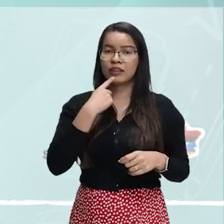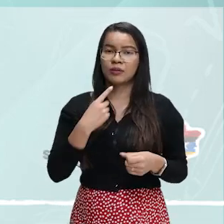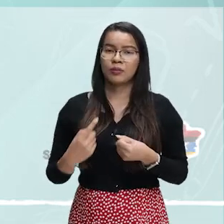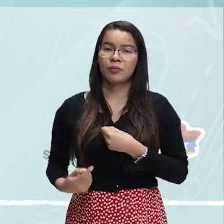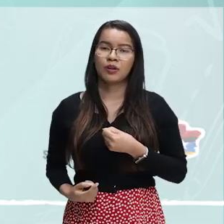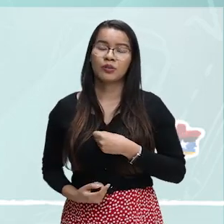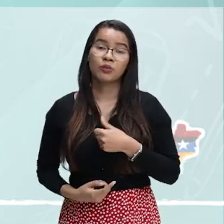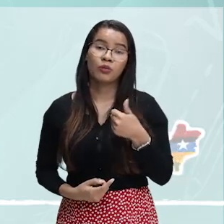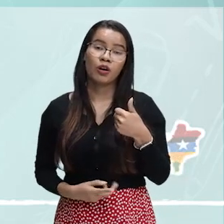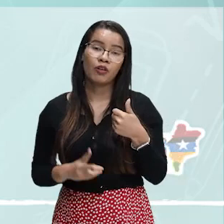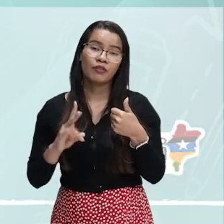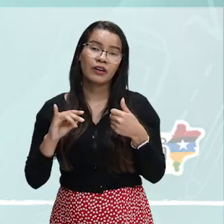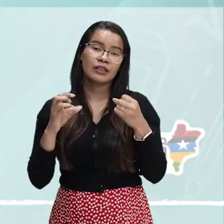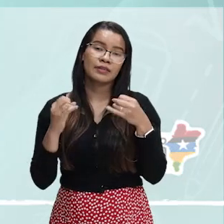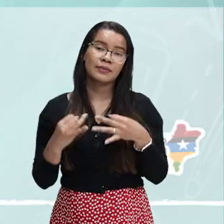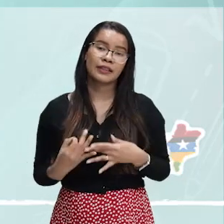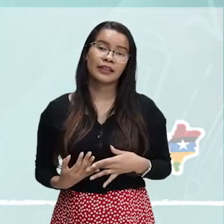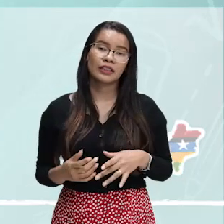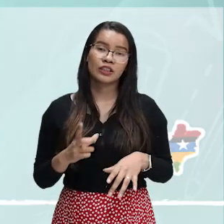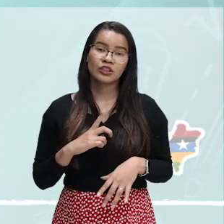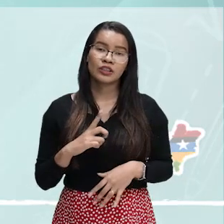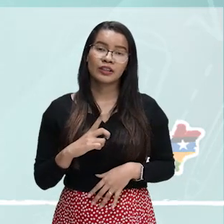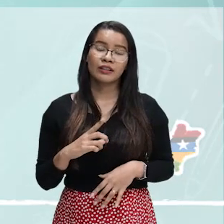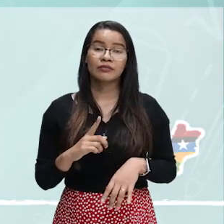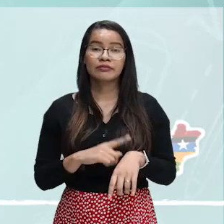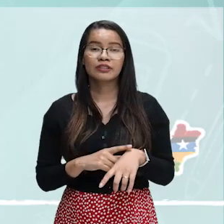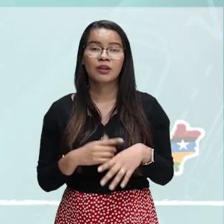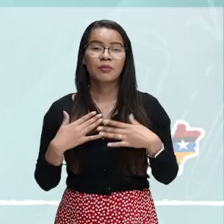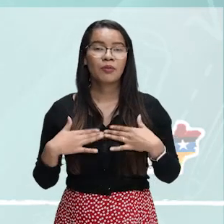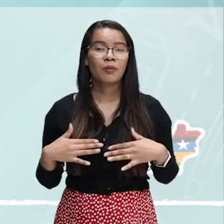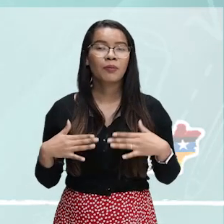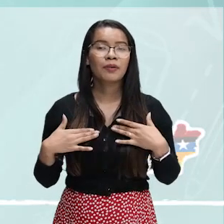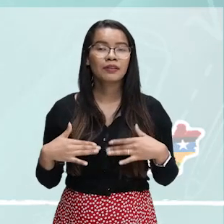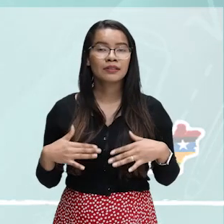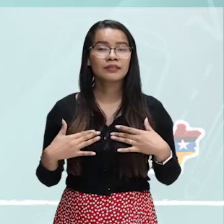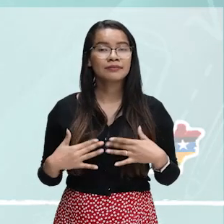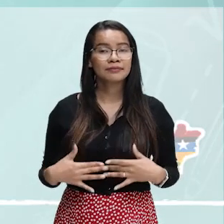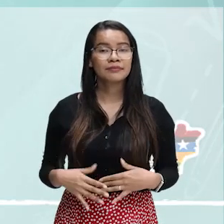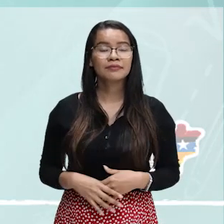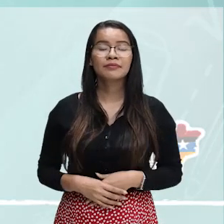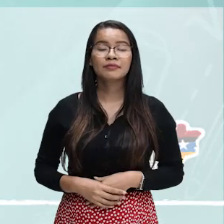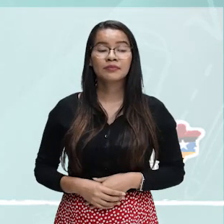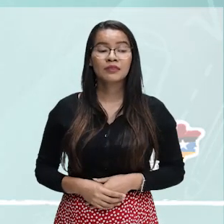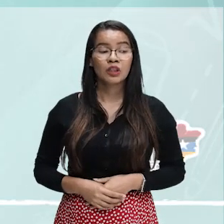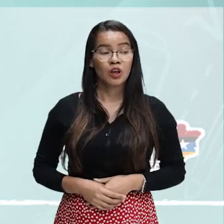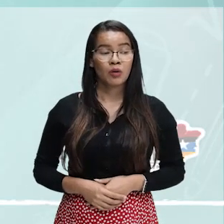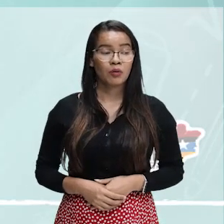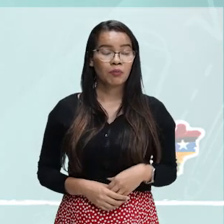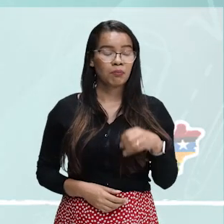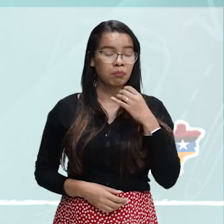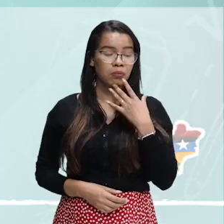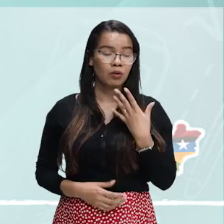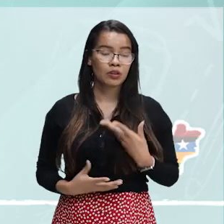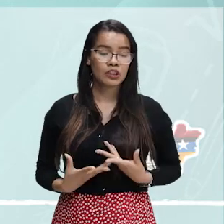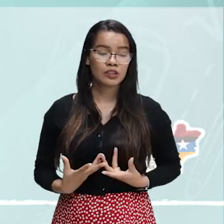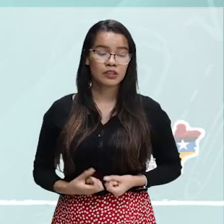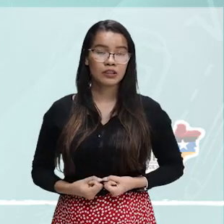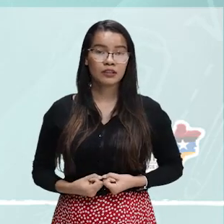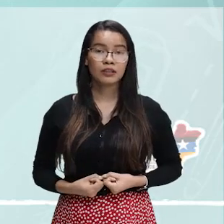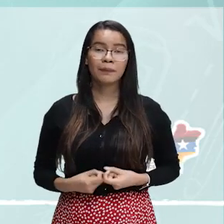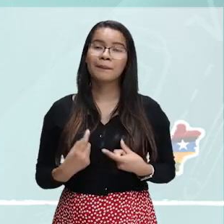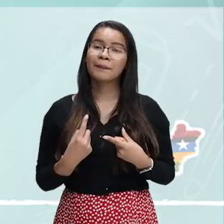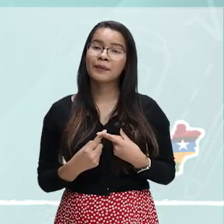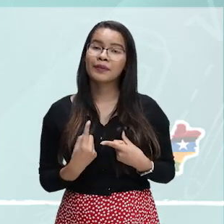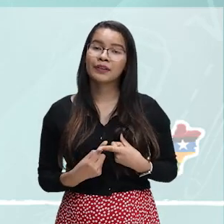vai dizer que o Brasil vivia tempos de calmaria, tá? É a ideia que passa aí, num clima de conformidade, tá? Por